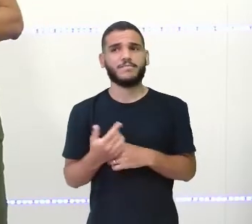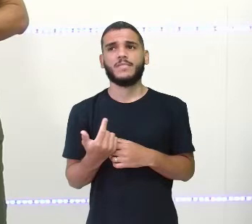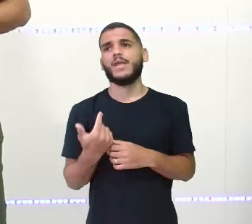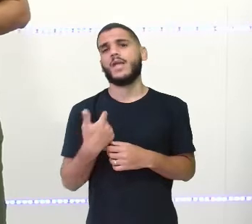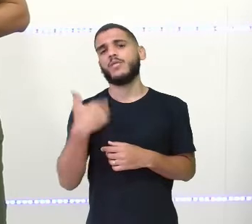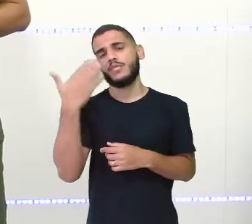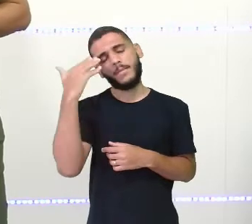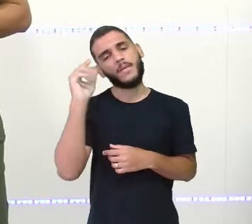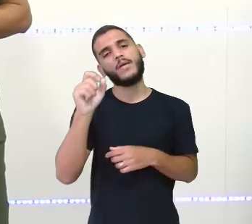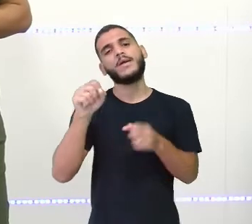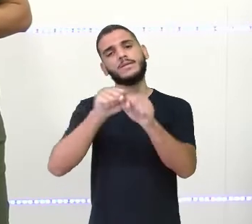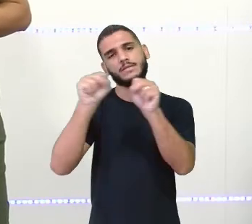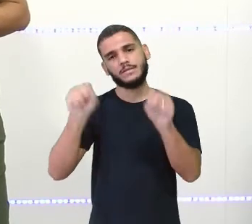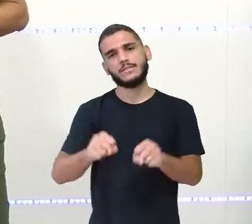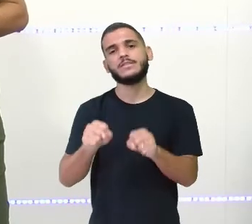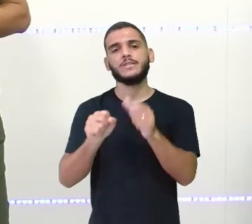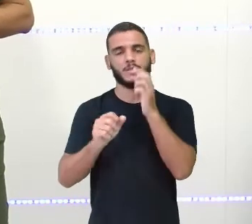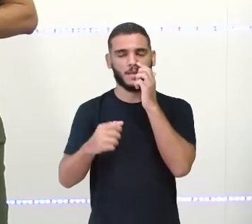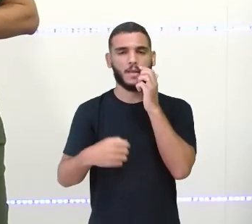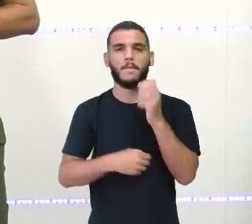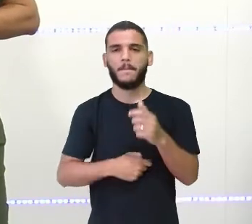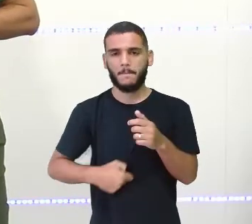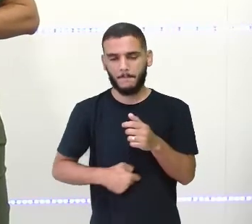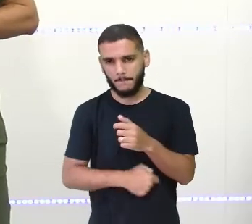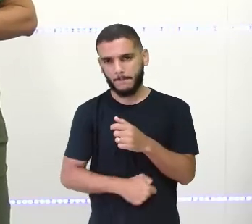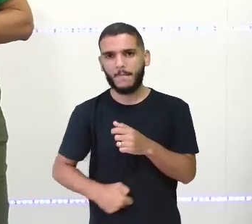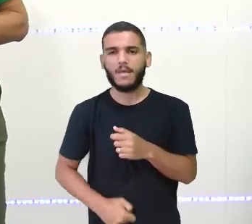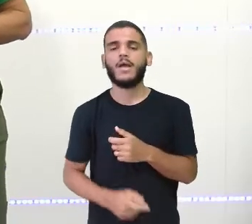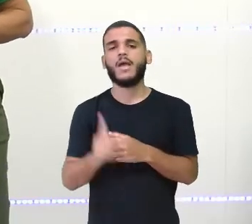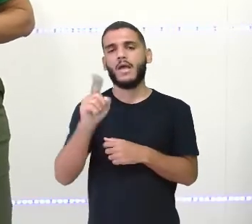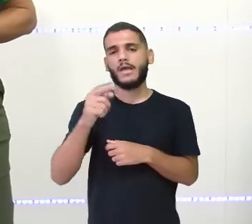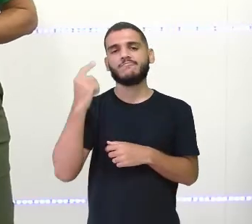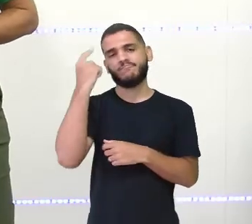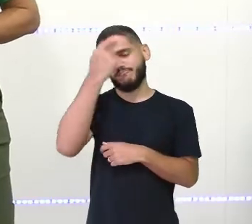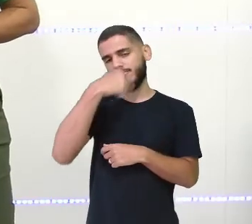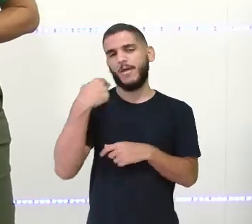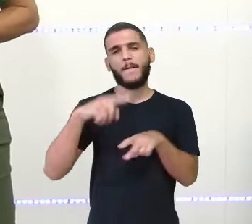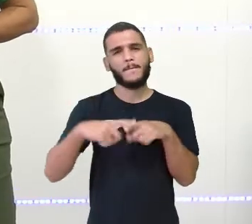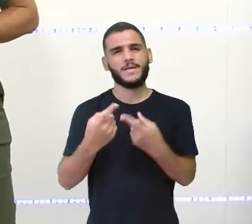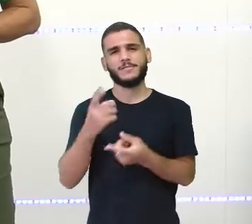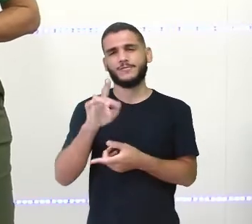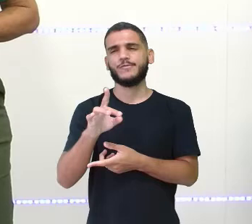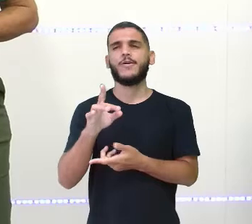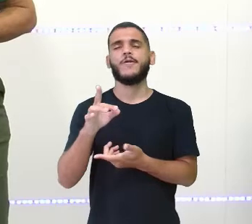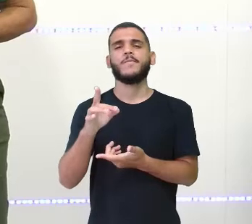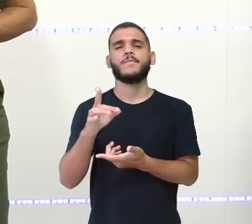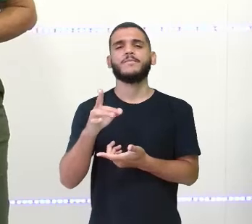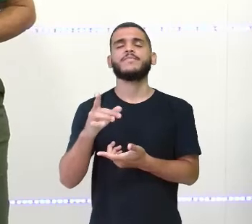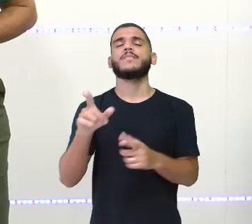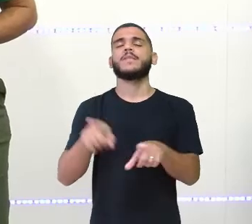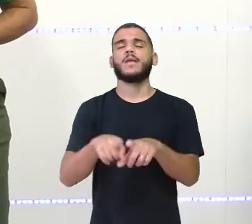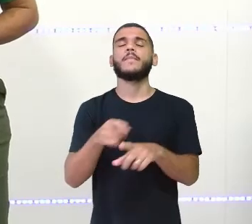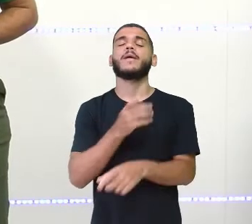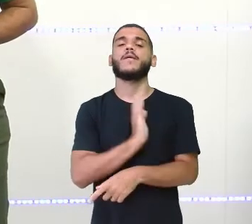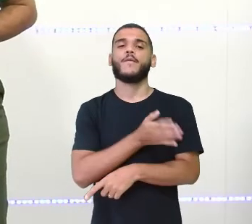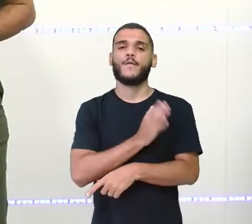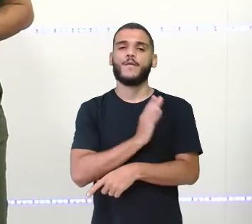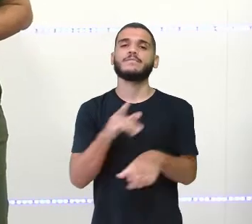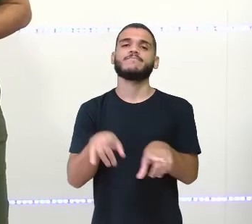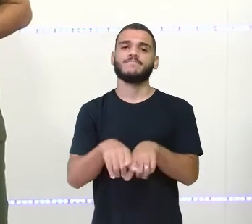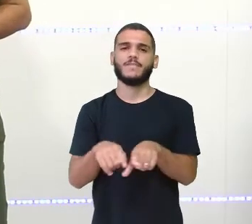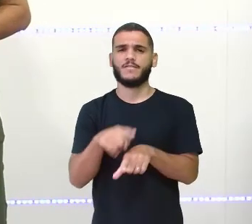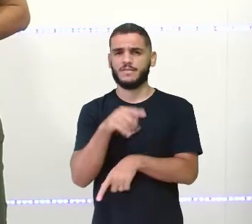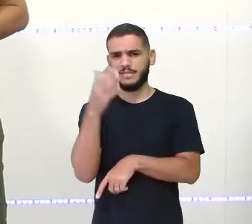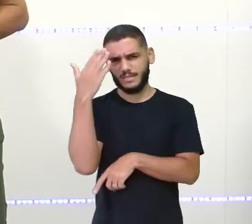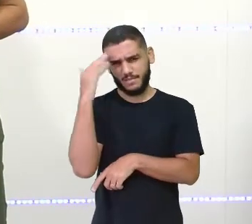sistema digestivo do camarão, não é? Que fica na cabeça, mas não apenas o sistema digestivo, o coração também.